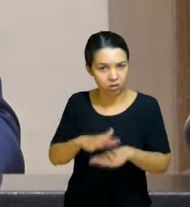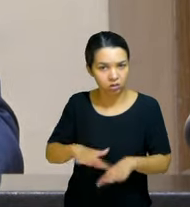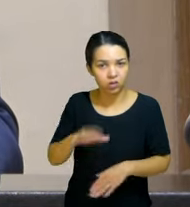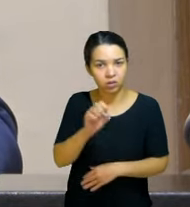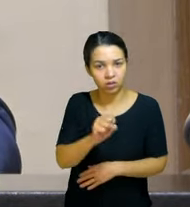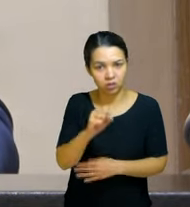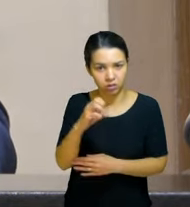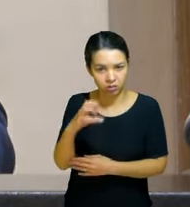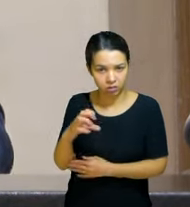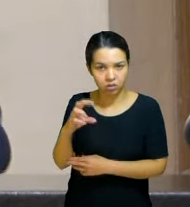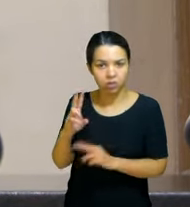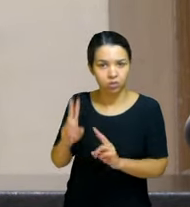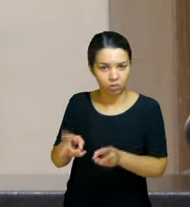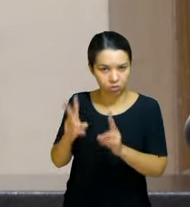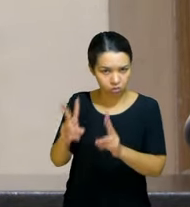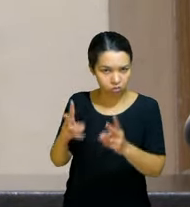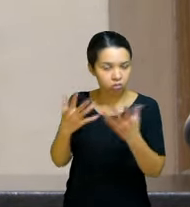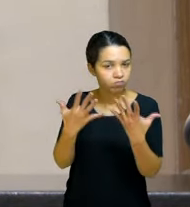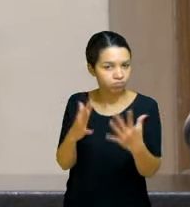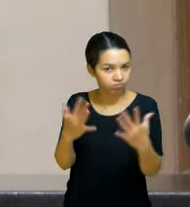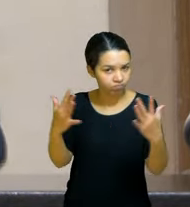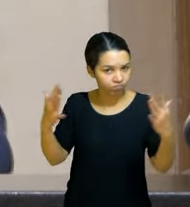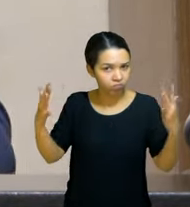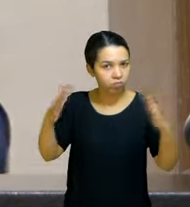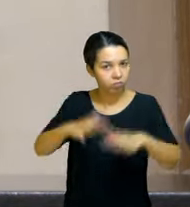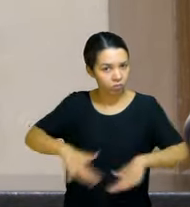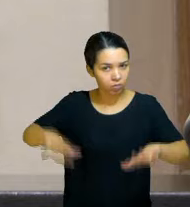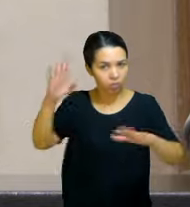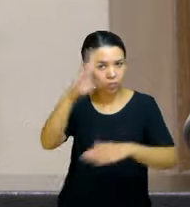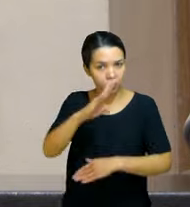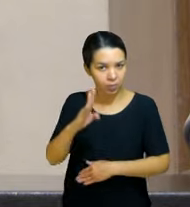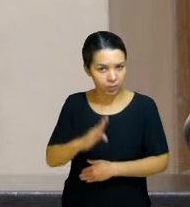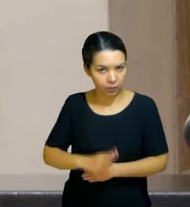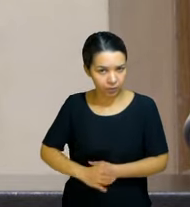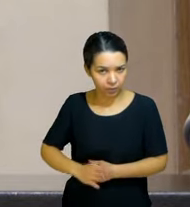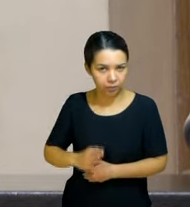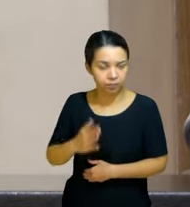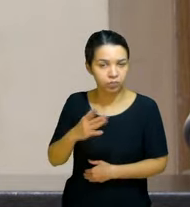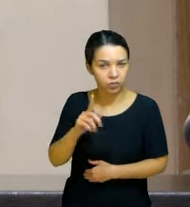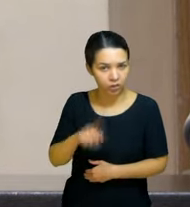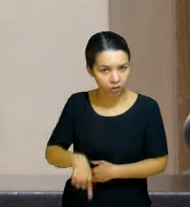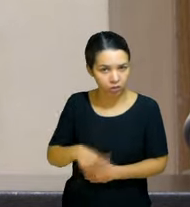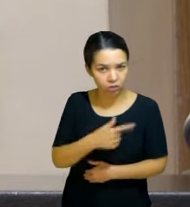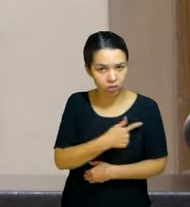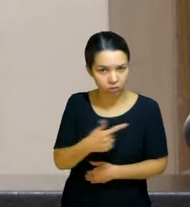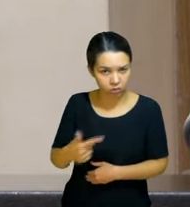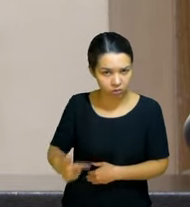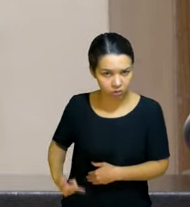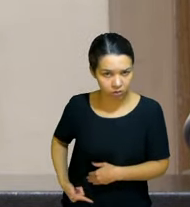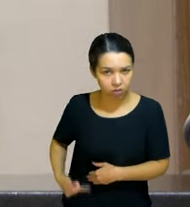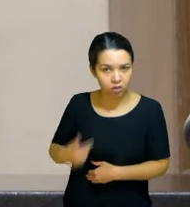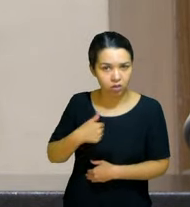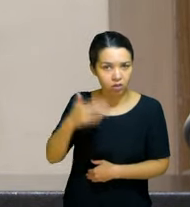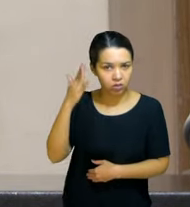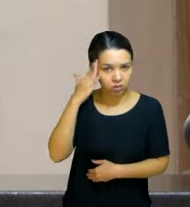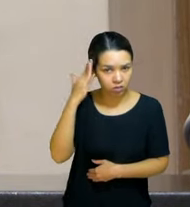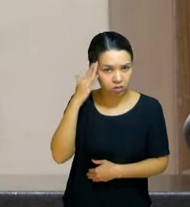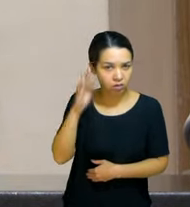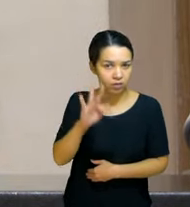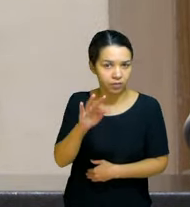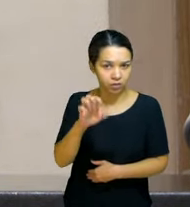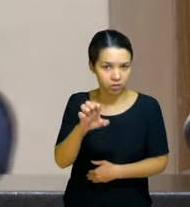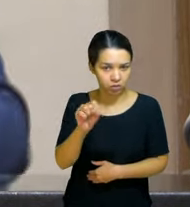Catarina continue brilhando no cenário nacional. Essa é a mensagem do governo, tenho certeza que é a mensagem da